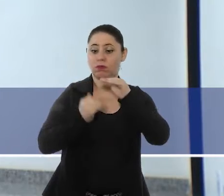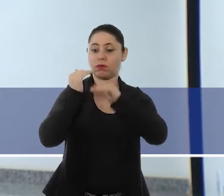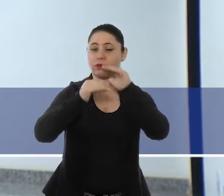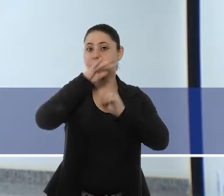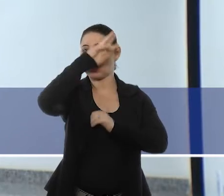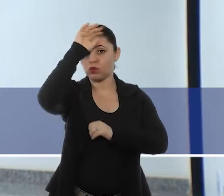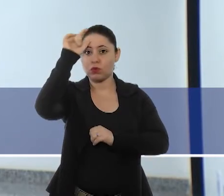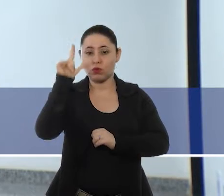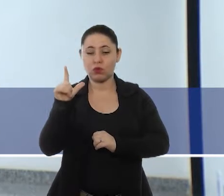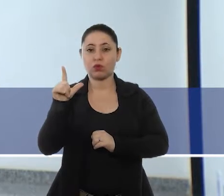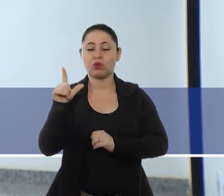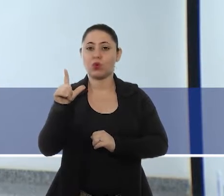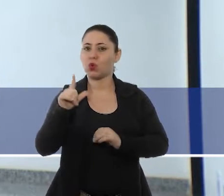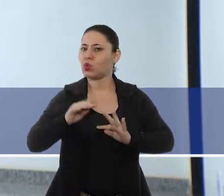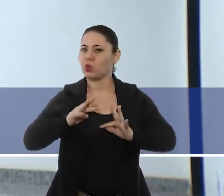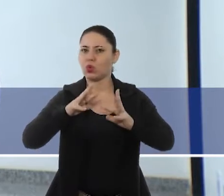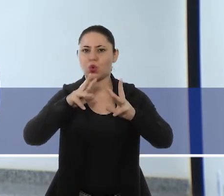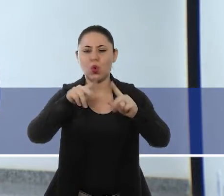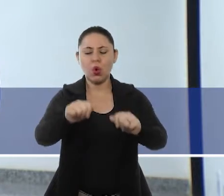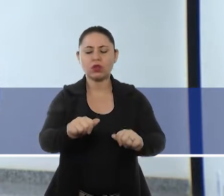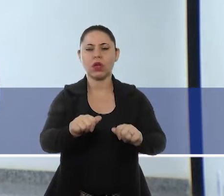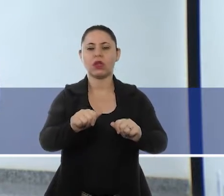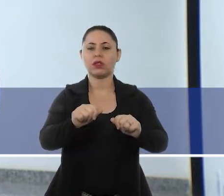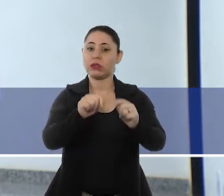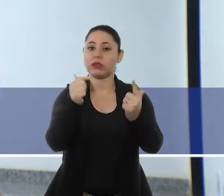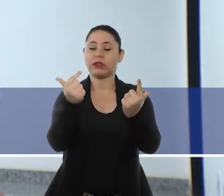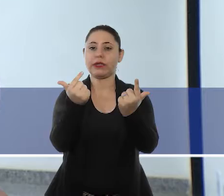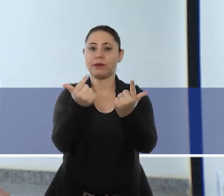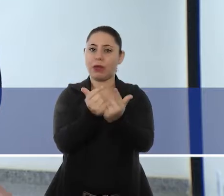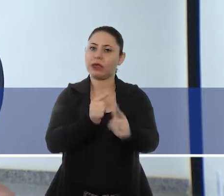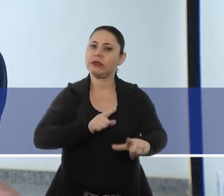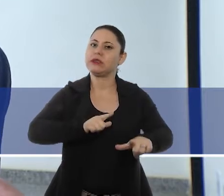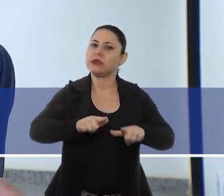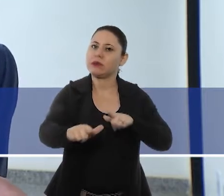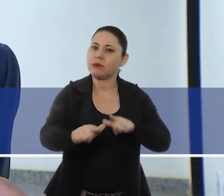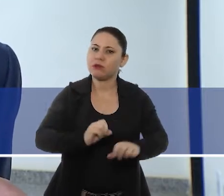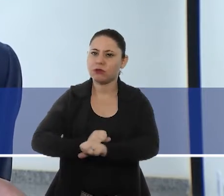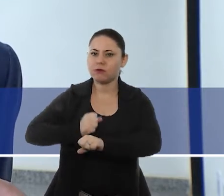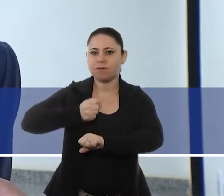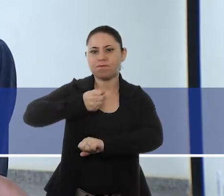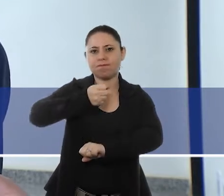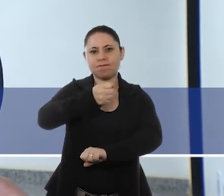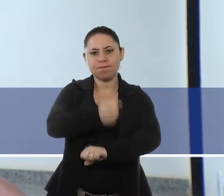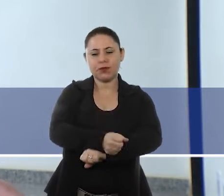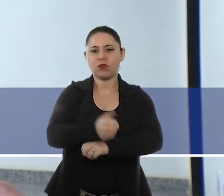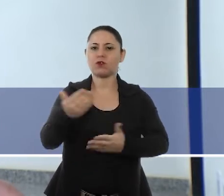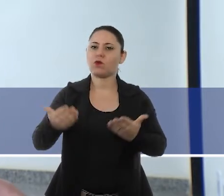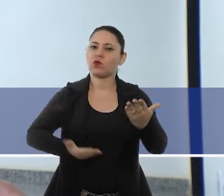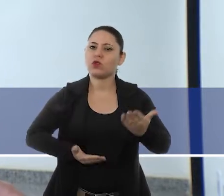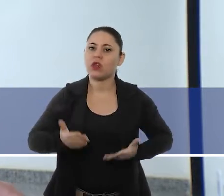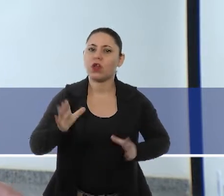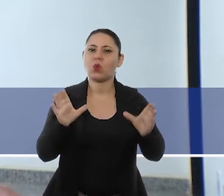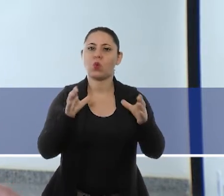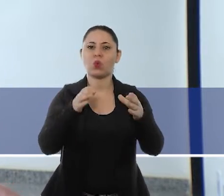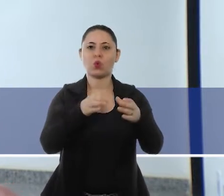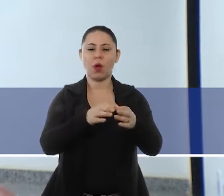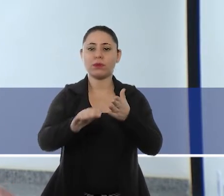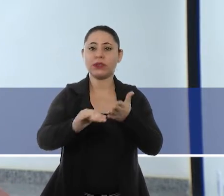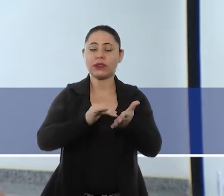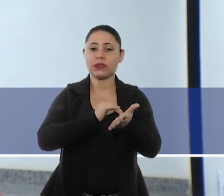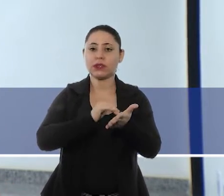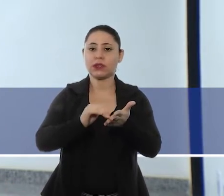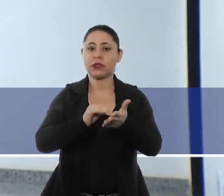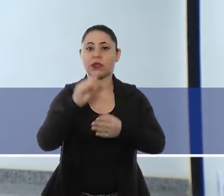do Mato Grosso do Sul e toda a Assembleia Legislativa mobilizada, tanto os funcionários, como as comissões, como